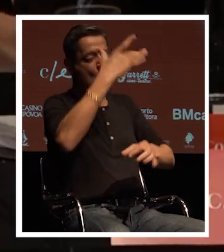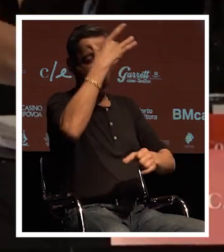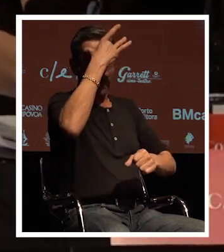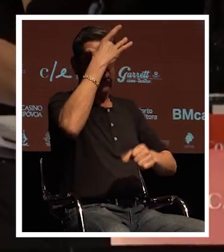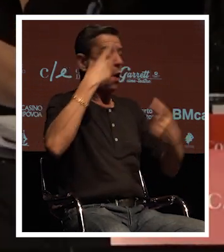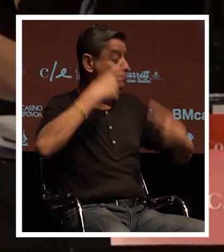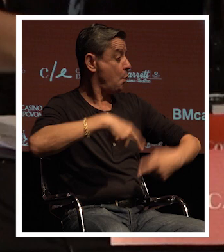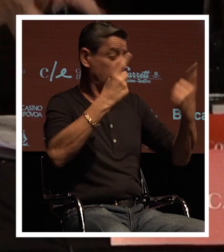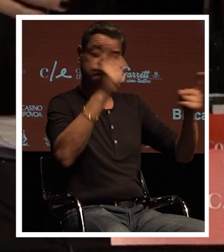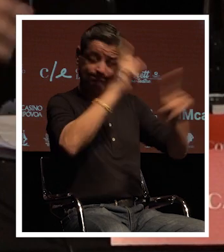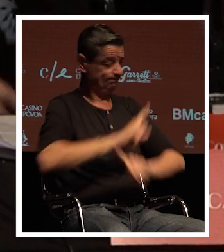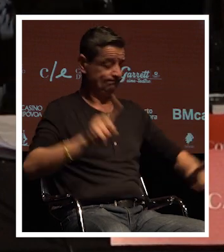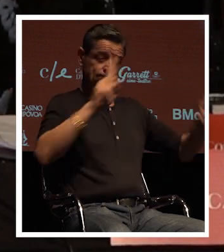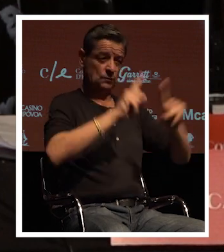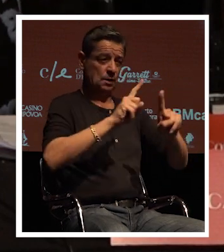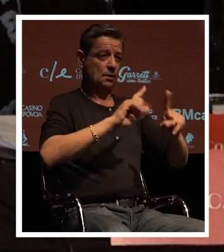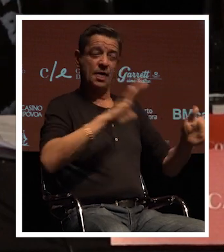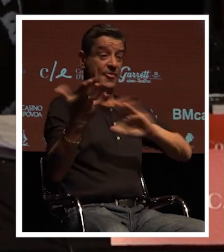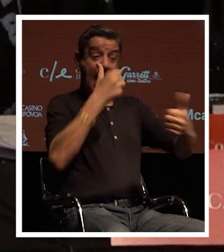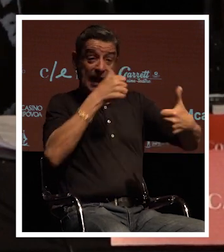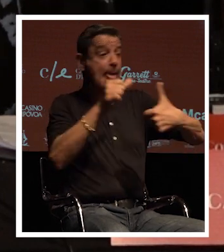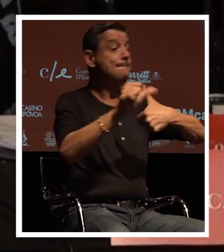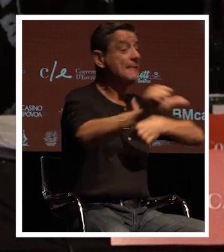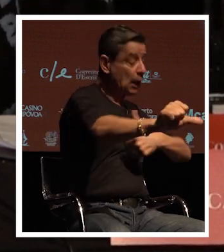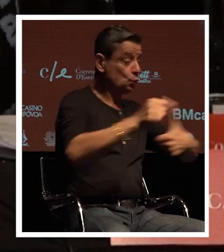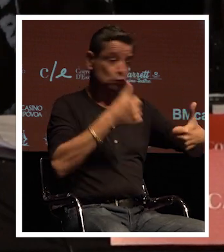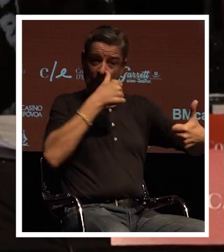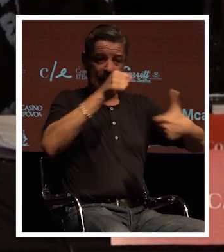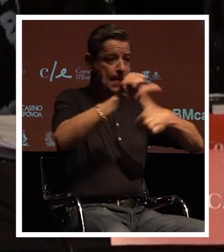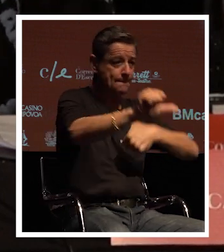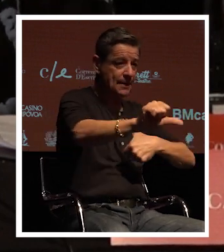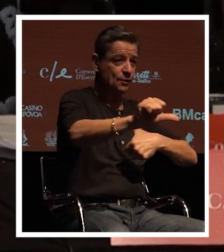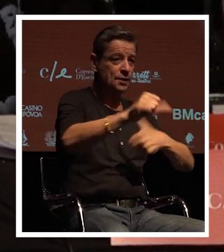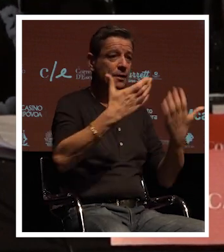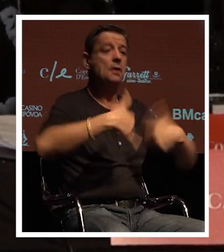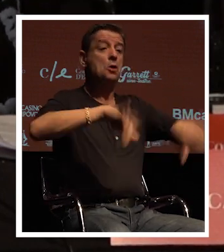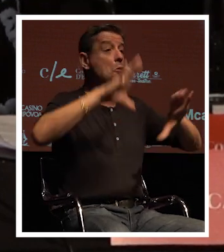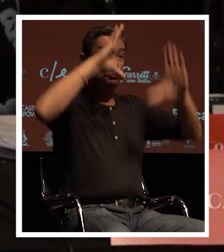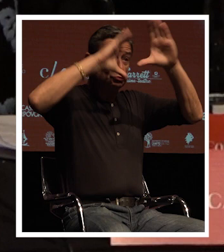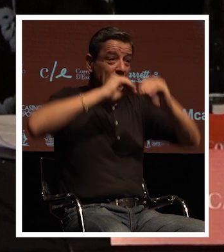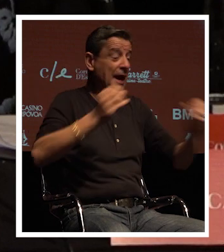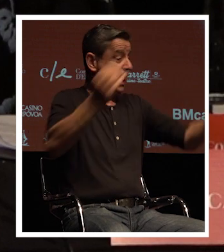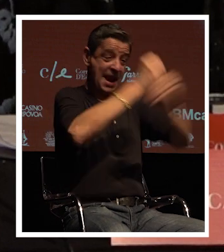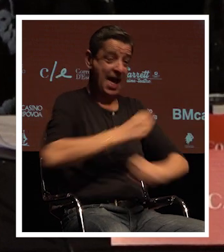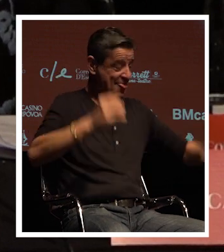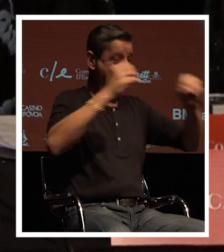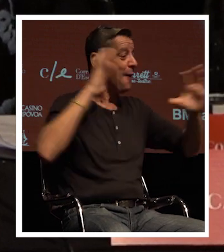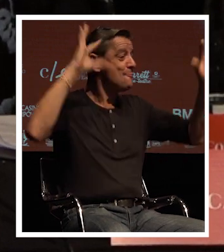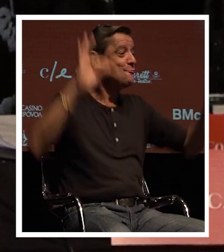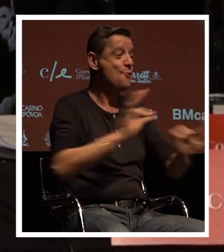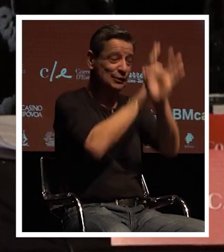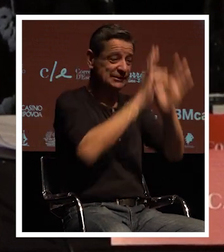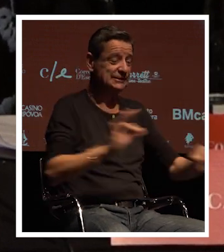em público porque ganho quase sempre inimigos E ainda por cima não sei nada de música essa espécie de